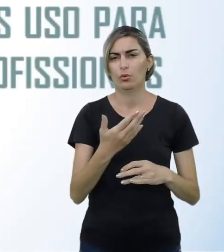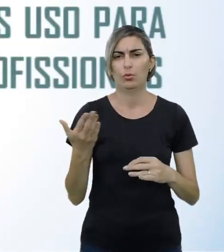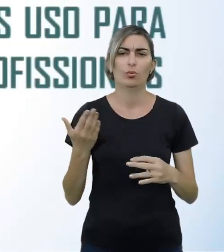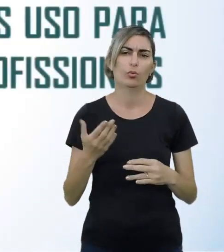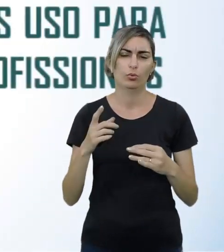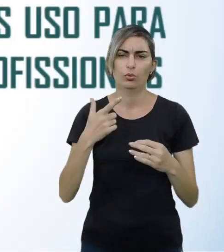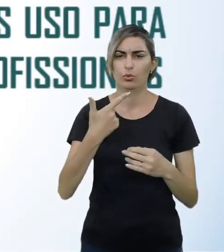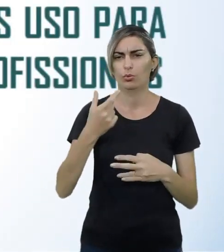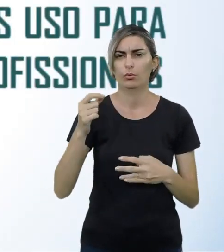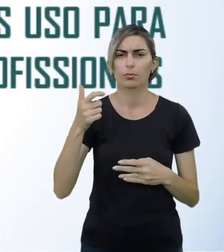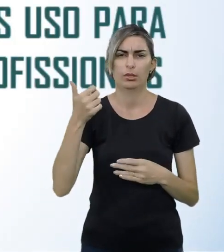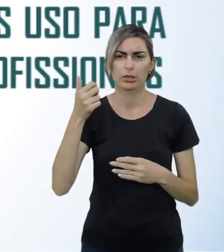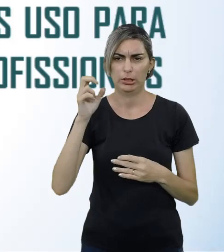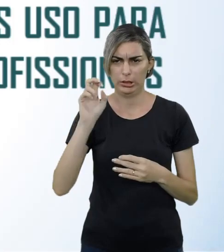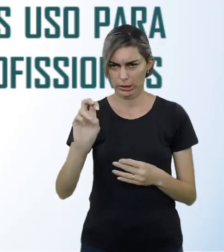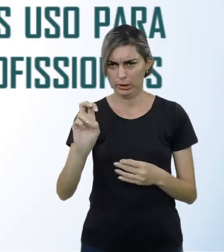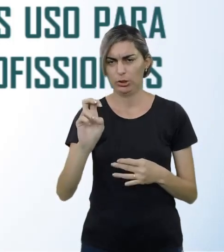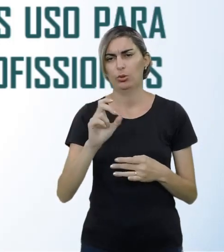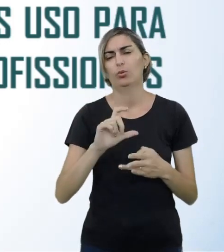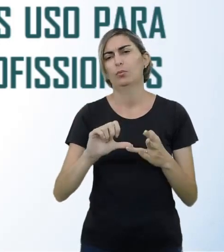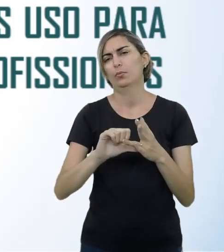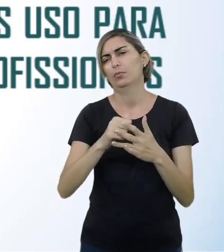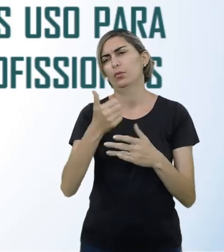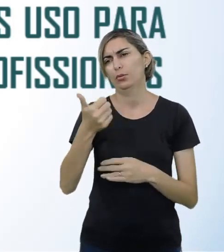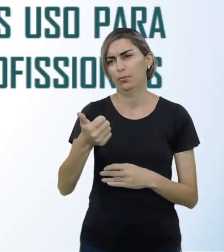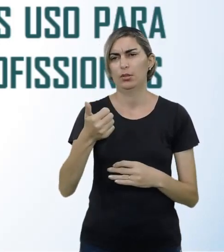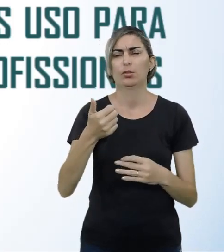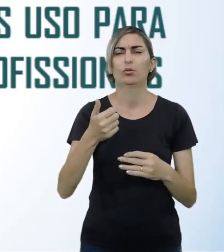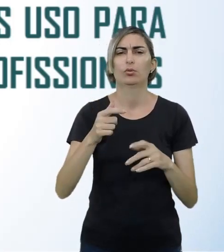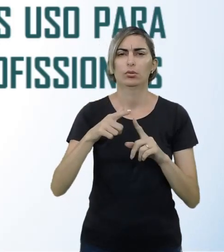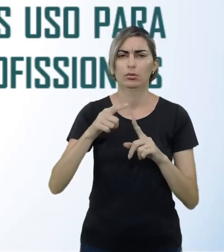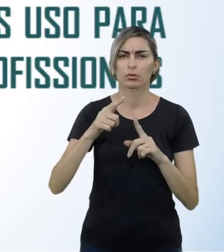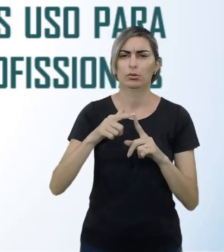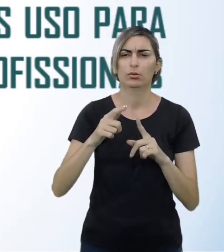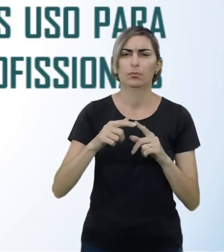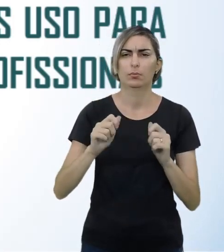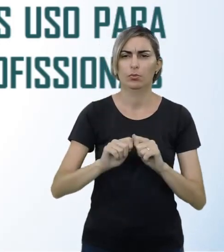Em 2005 foi o ano em que foi proposto o primeiro Arduino, tá? A primeira placa desse tipo,